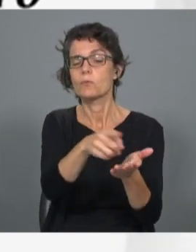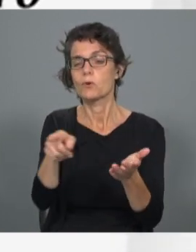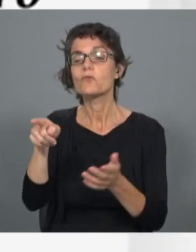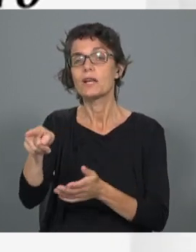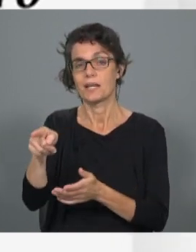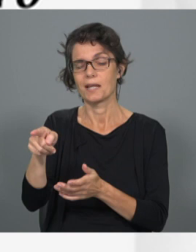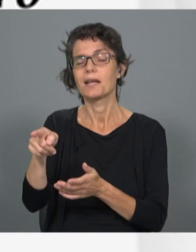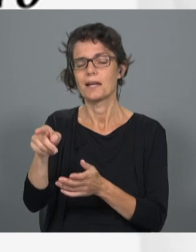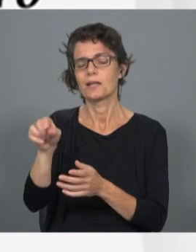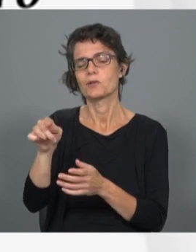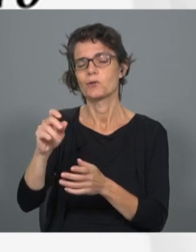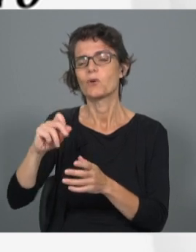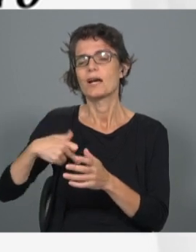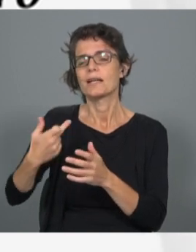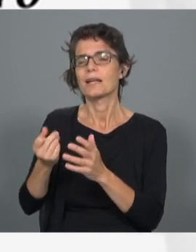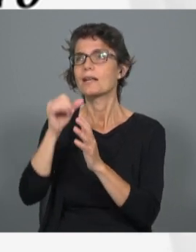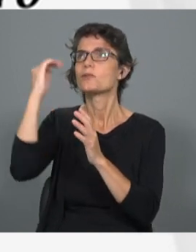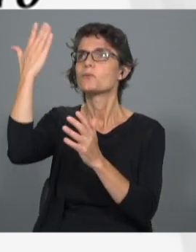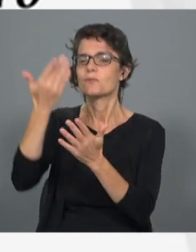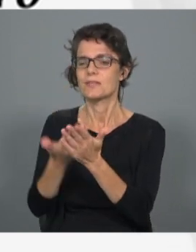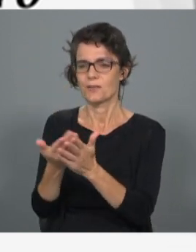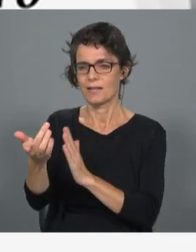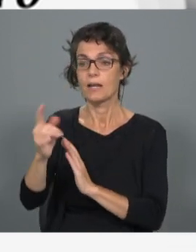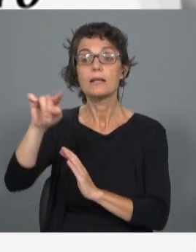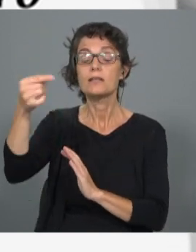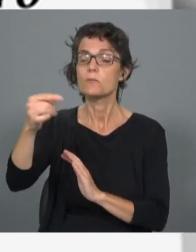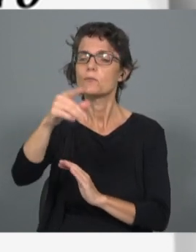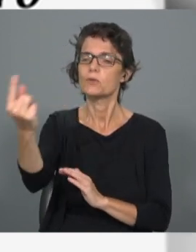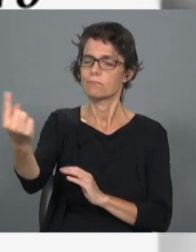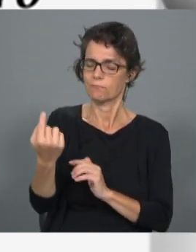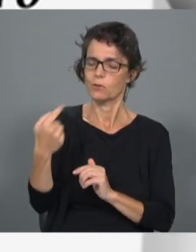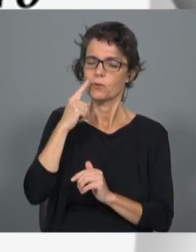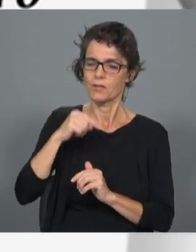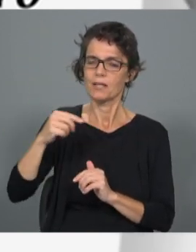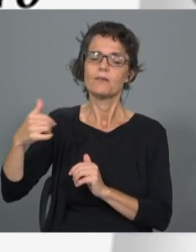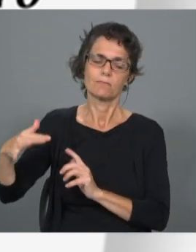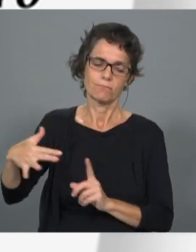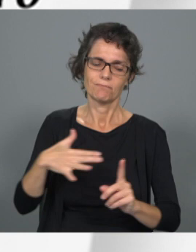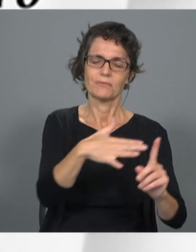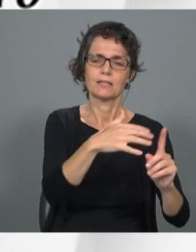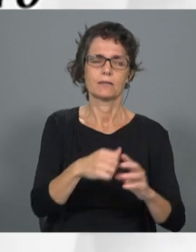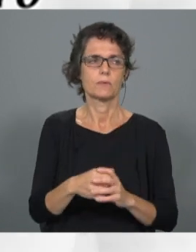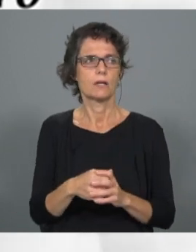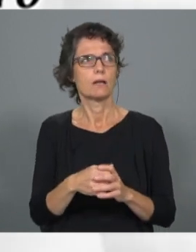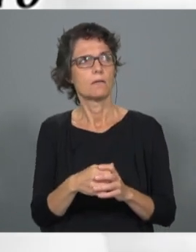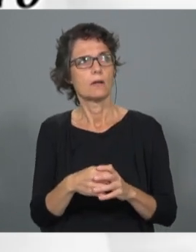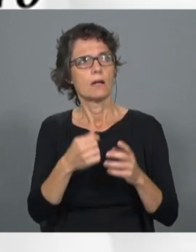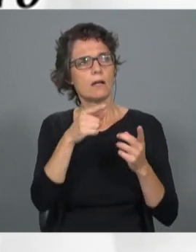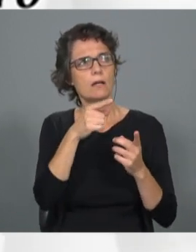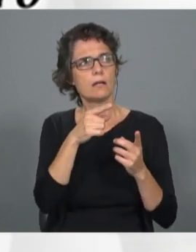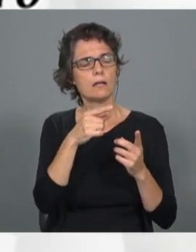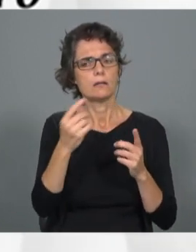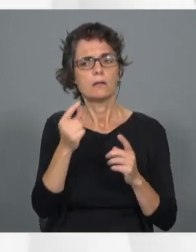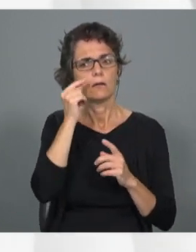no céu. Depois vem e segue-me. Ouvindo estas palavras, anuviou-se-lhe o